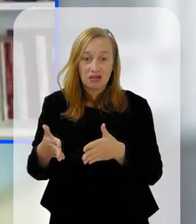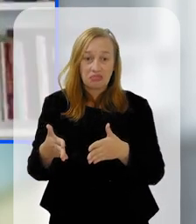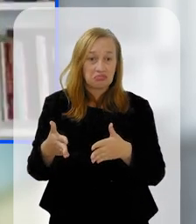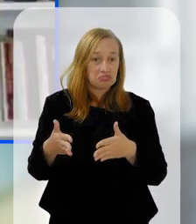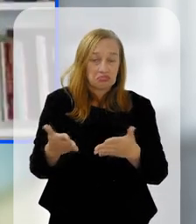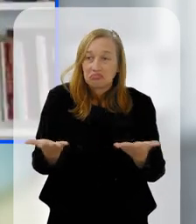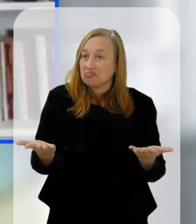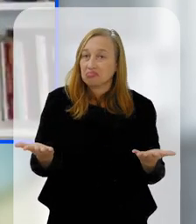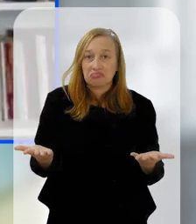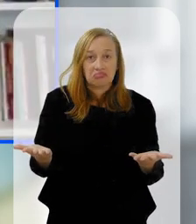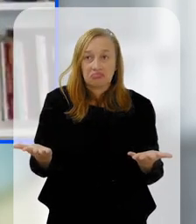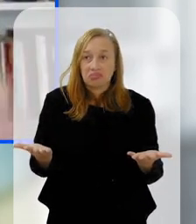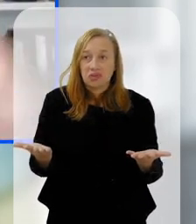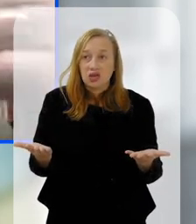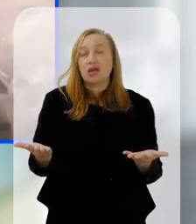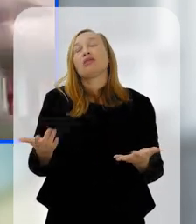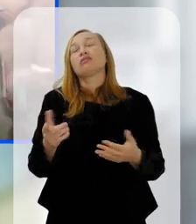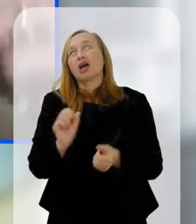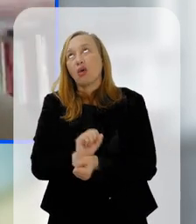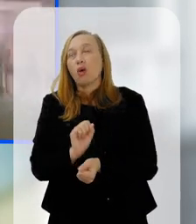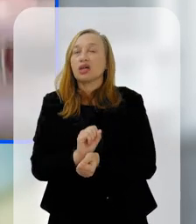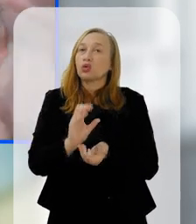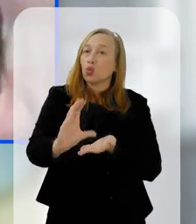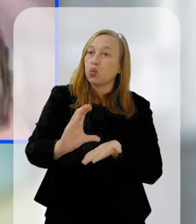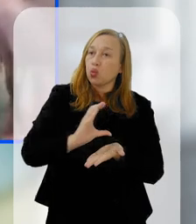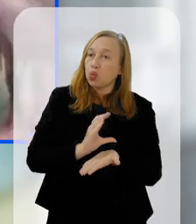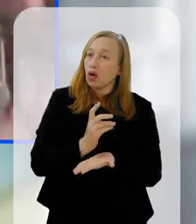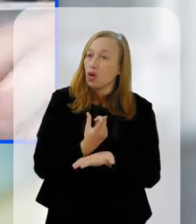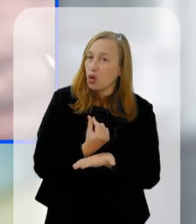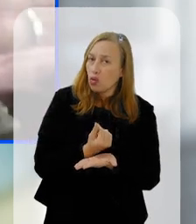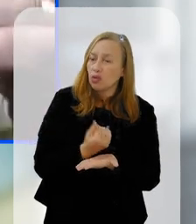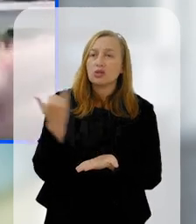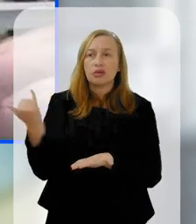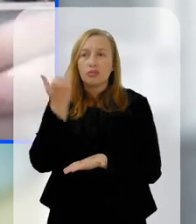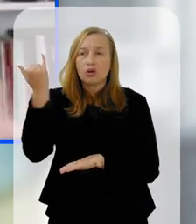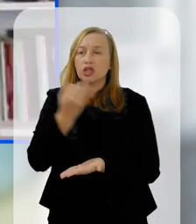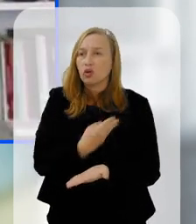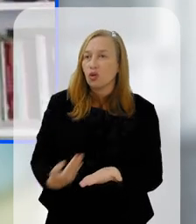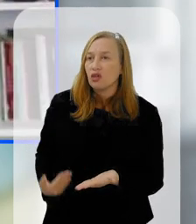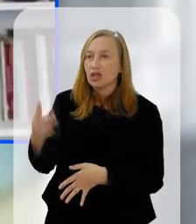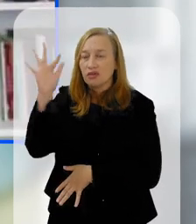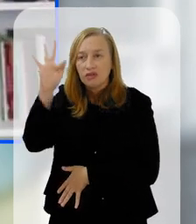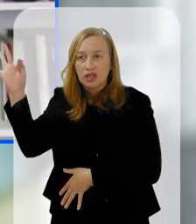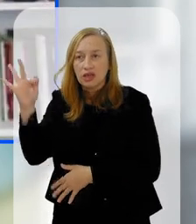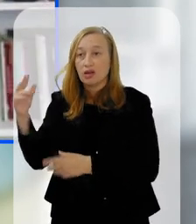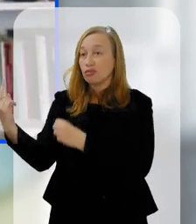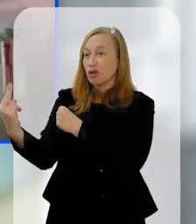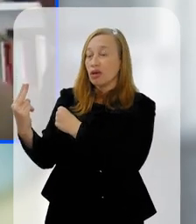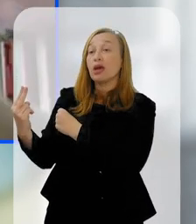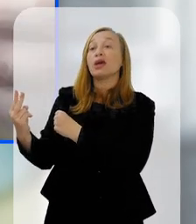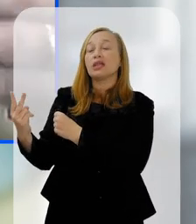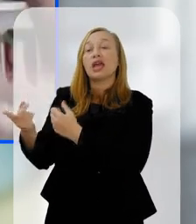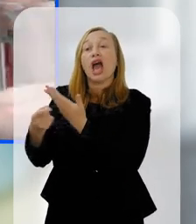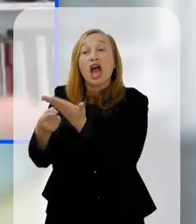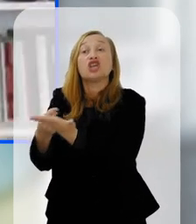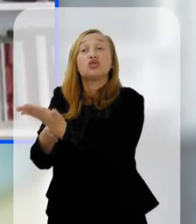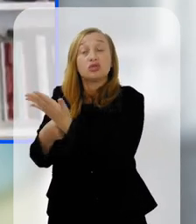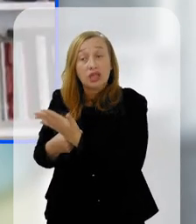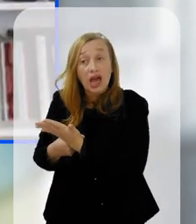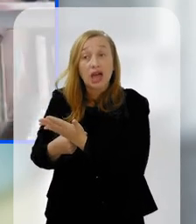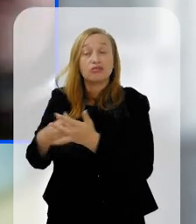nenhum. Ou seja, a gente está até esperando muito recurso e neste momento está sendo muito importante. O governo federal tem prestado